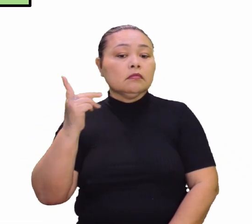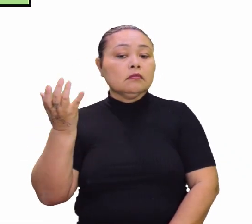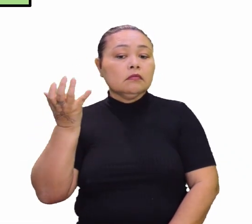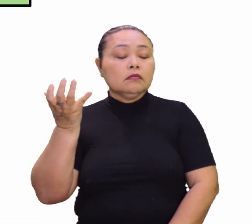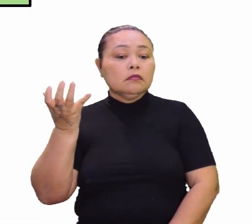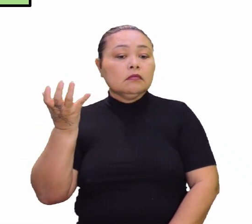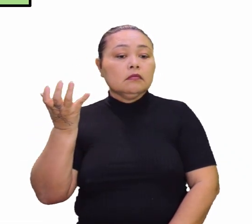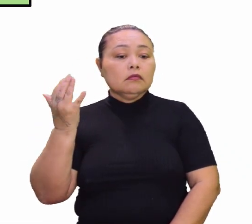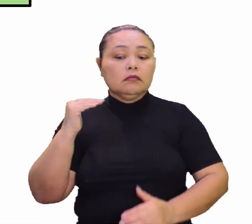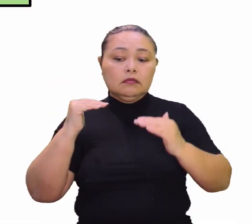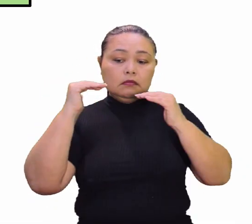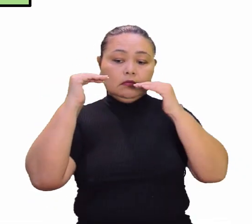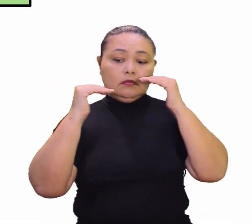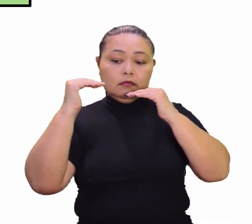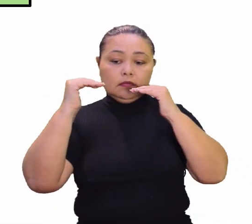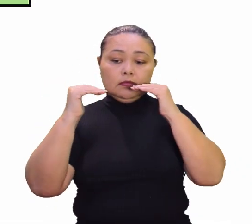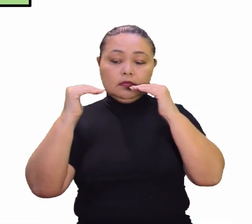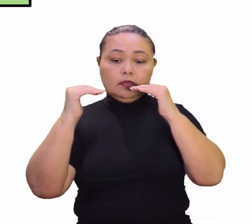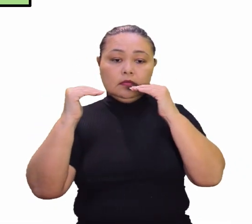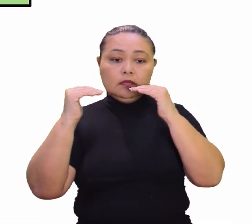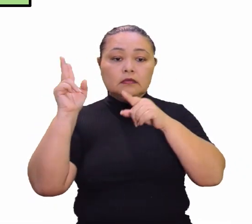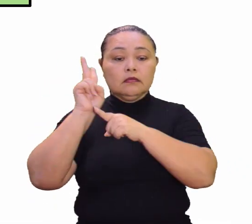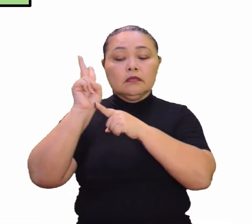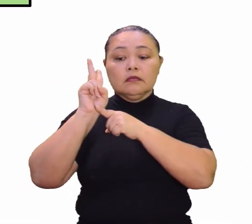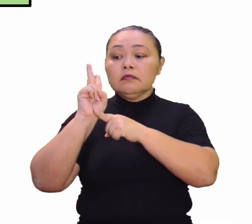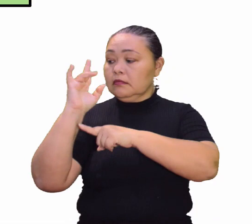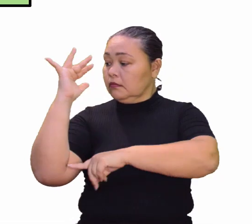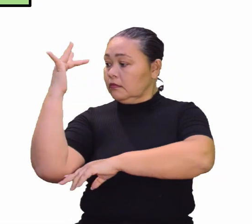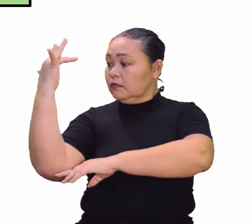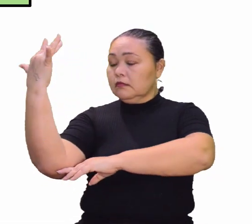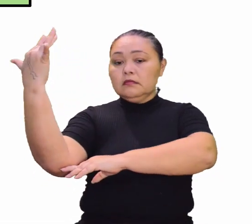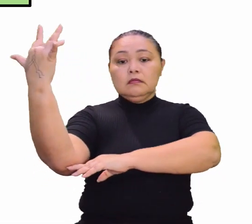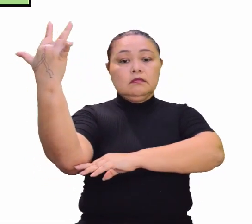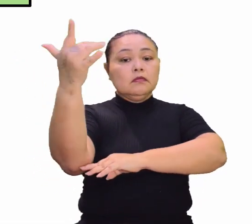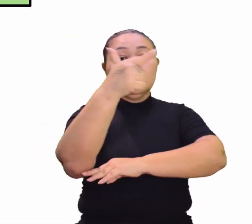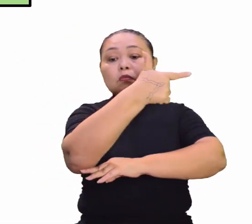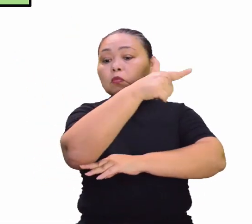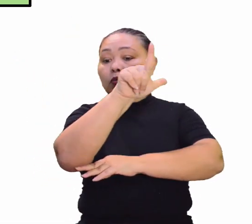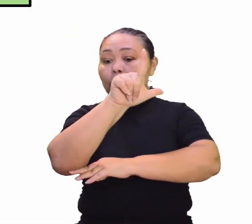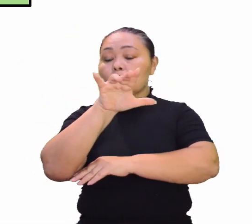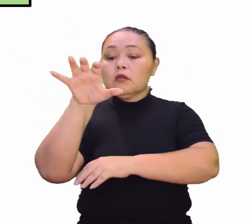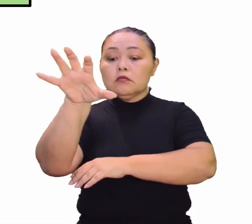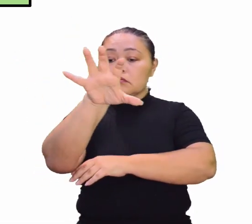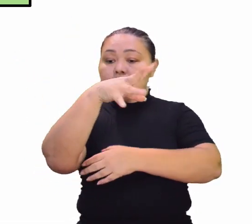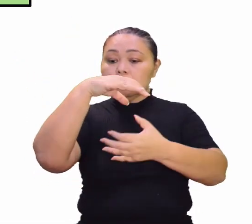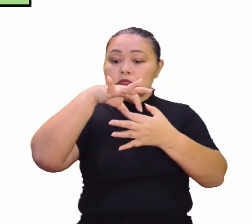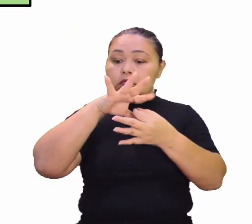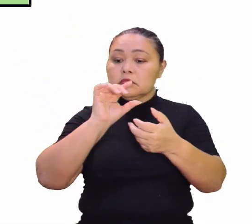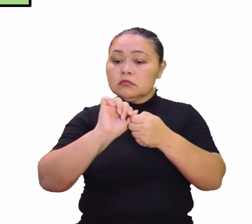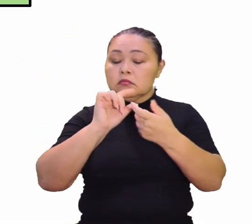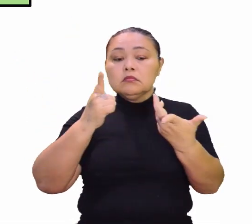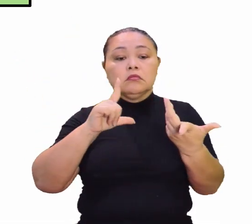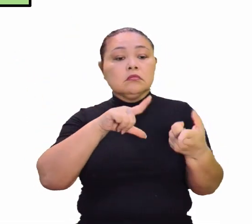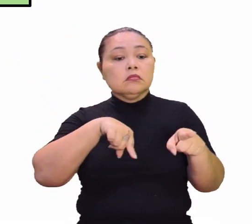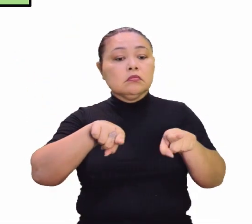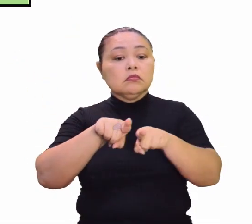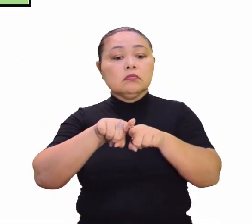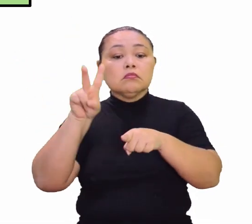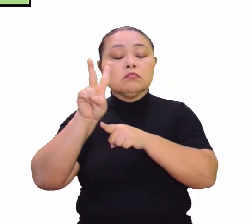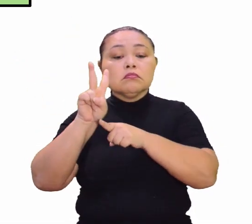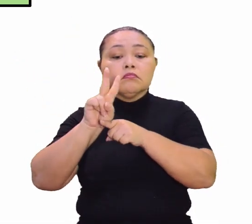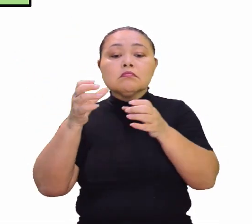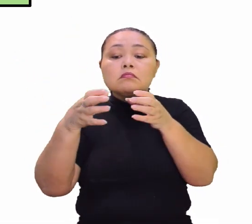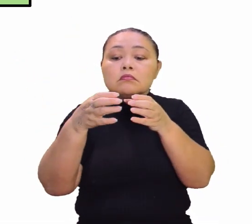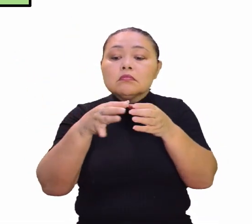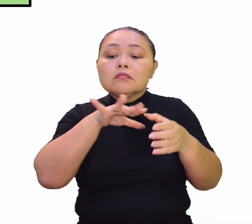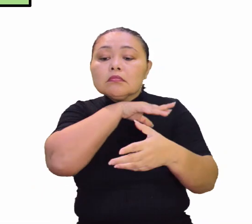esse equilíbrio maior? A proteção de florestas e outros ecossistemas, defesa de espécies